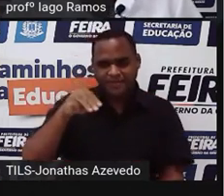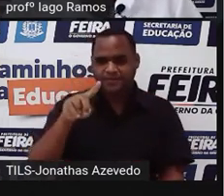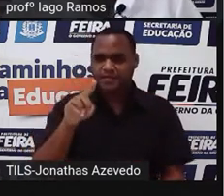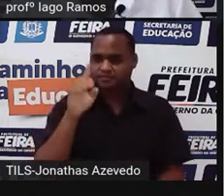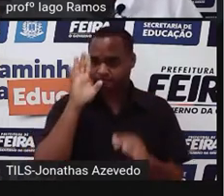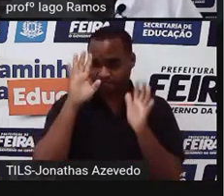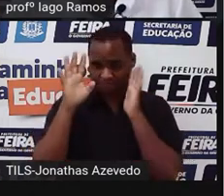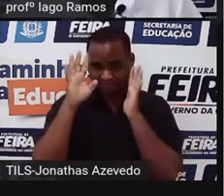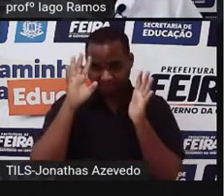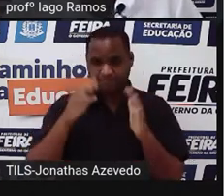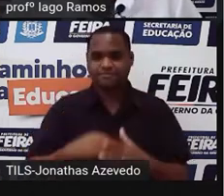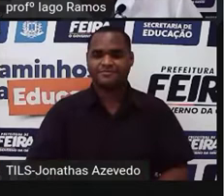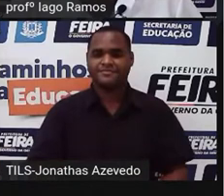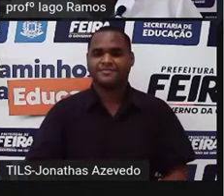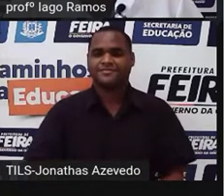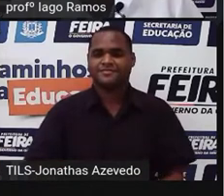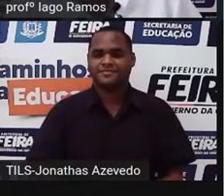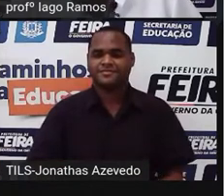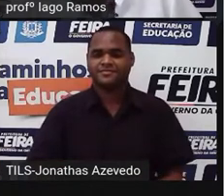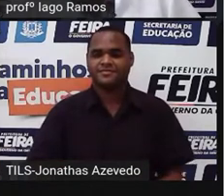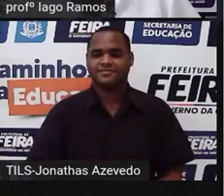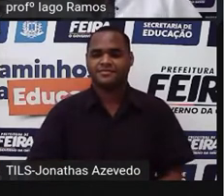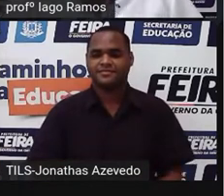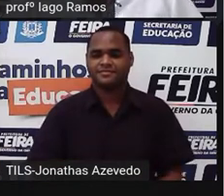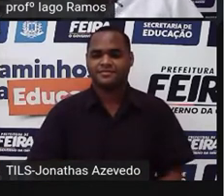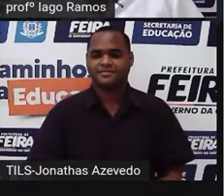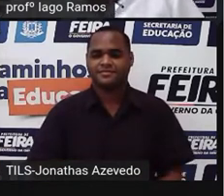você pensar, tá bom?